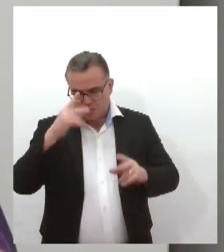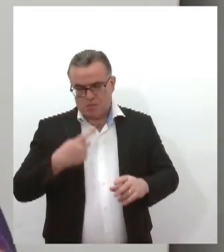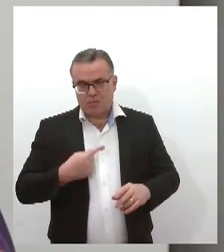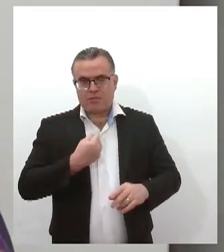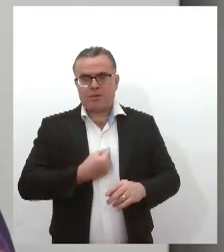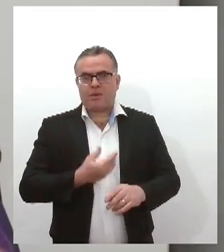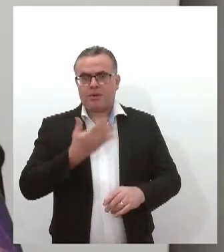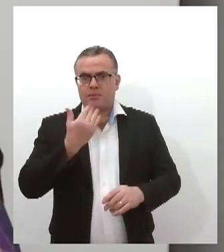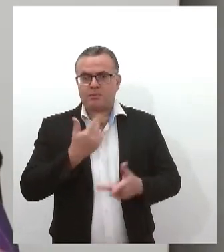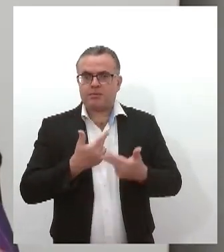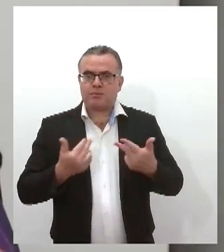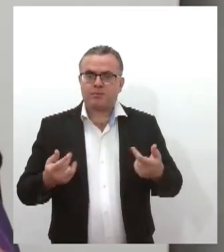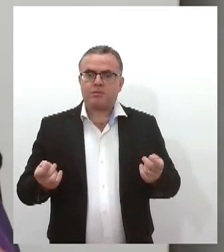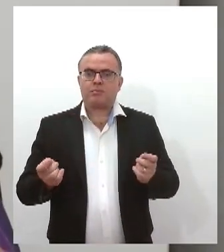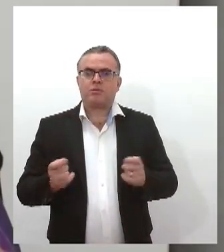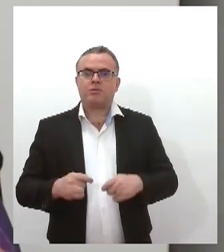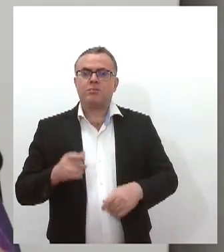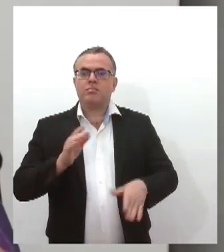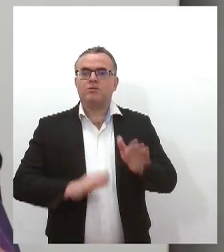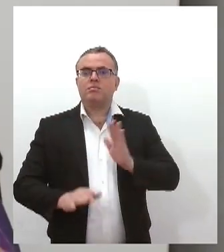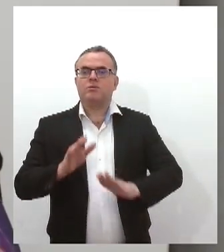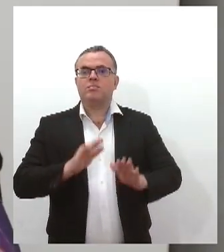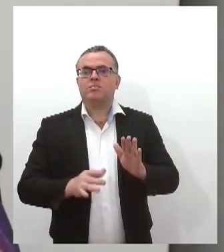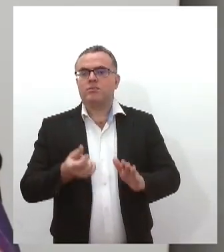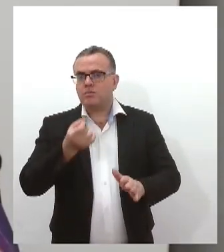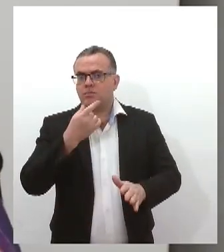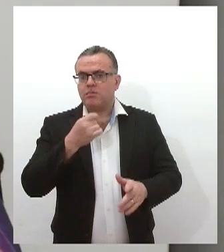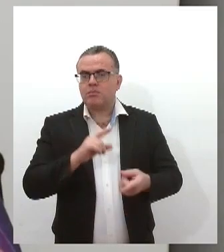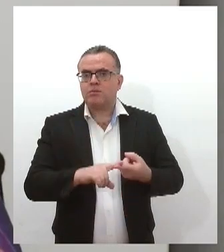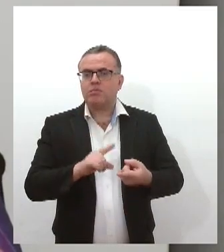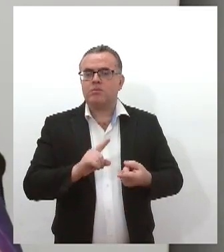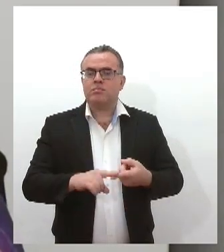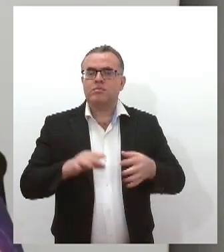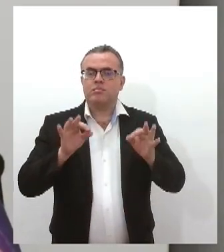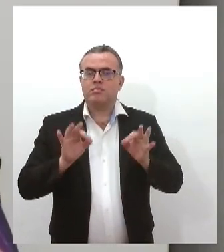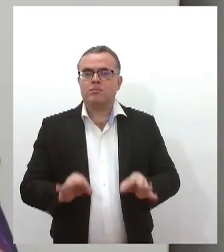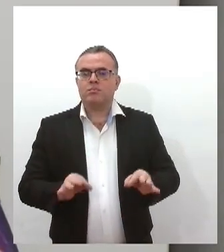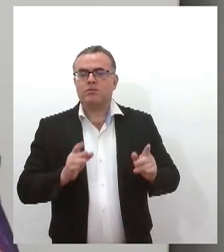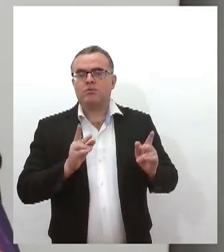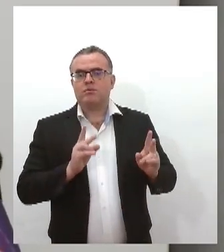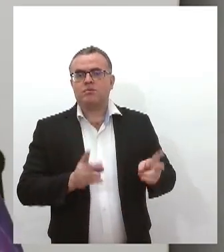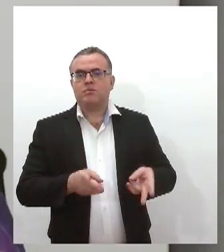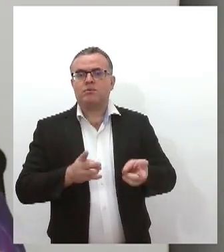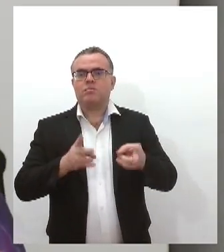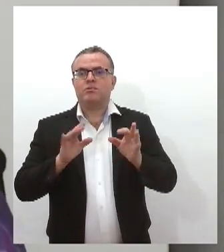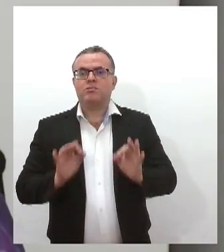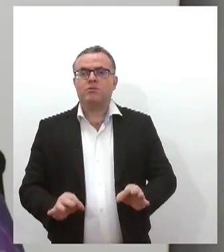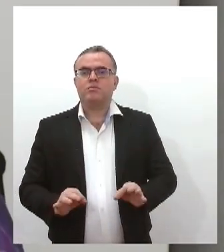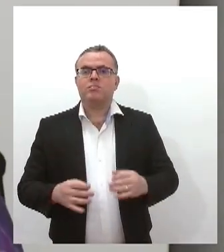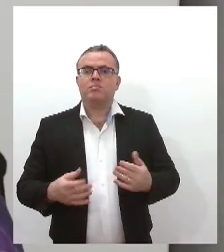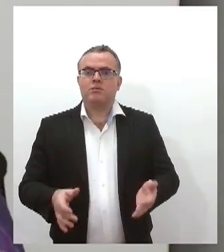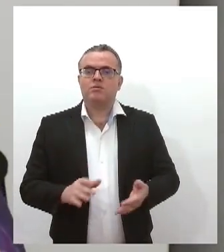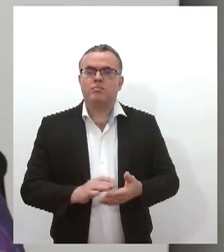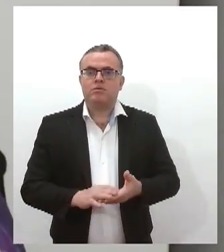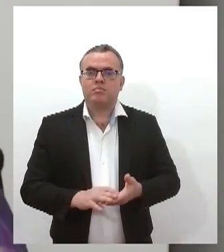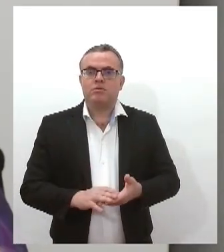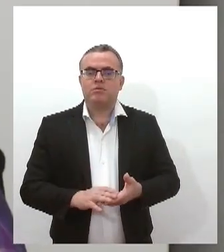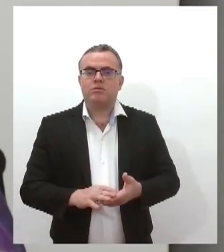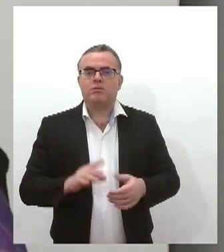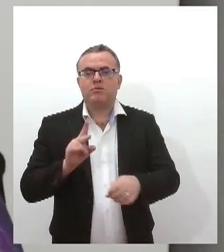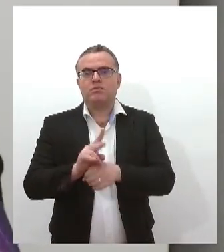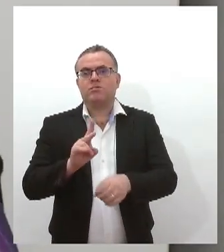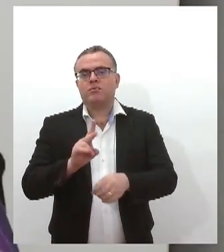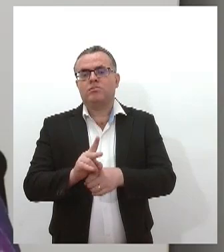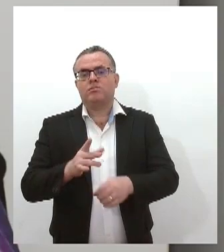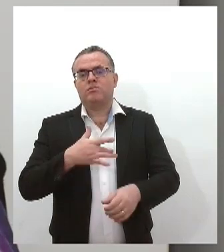e cuidar dos medicamentos, tomar os medicamentos de forma correta. Isso vai ajudar na qualidade de vida,